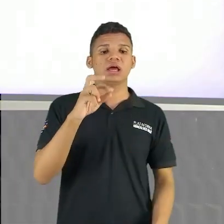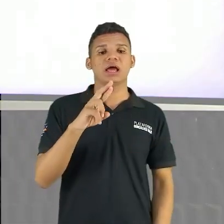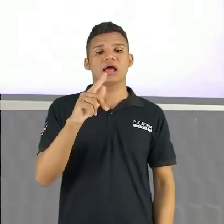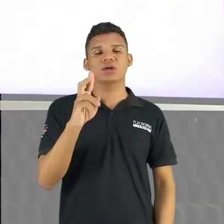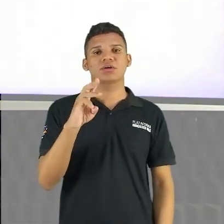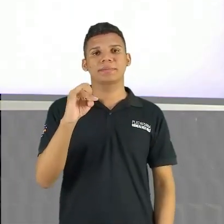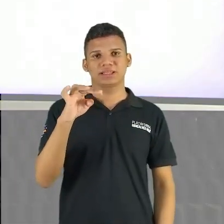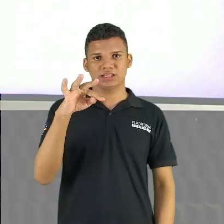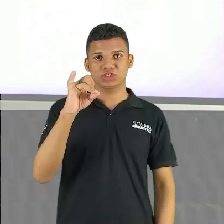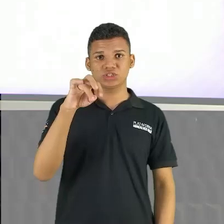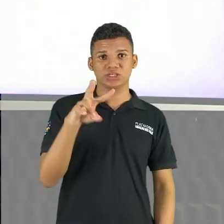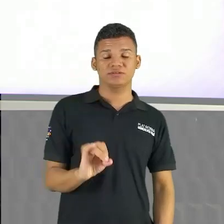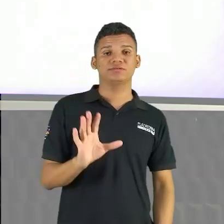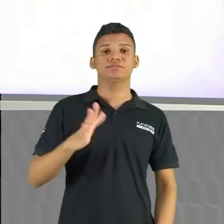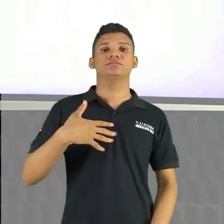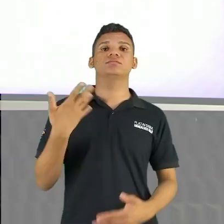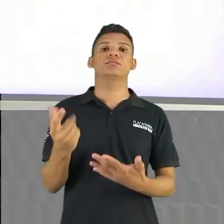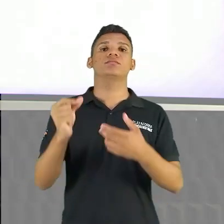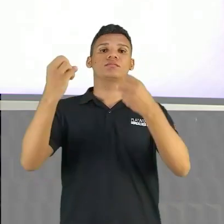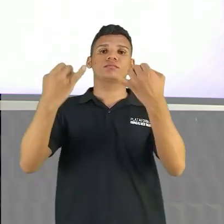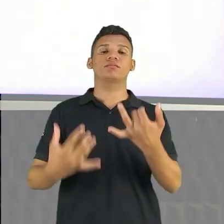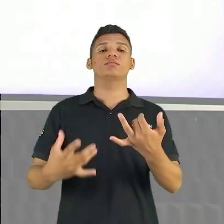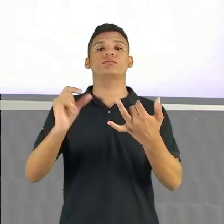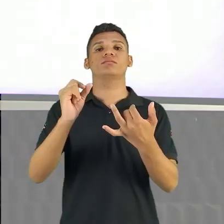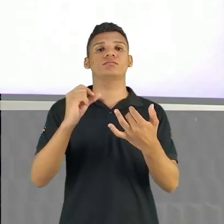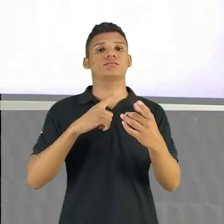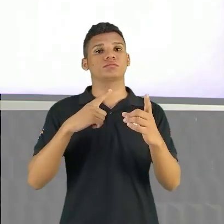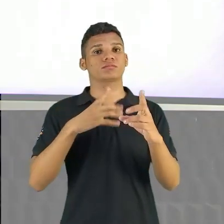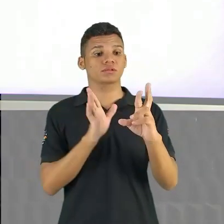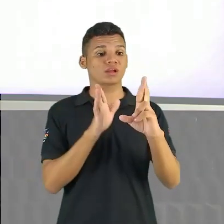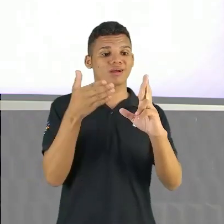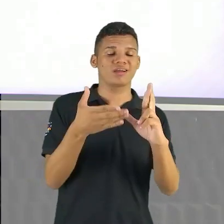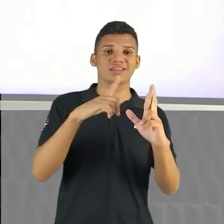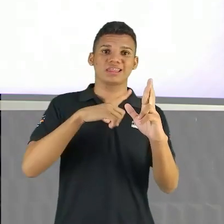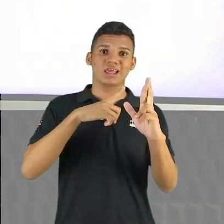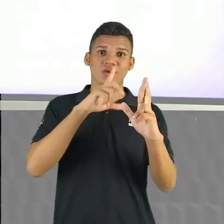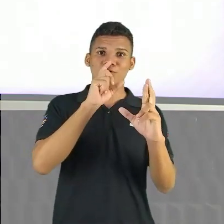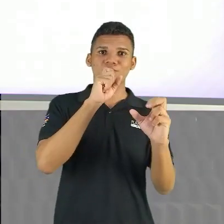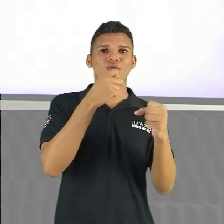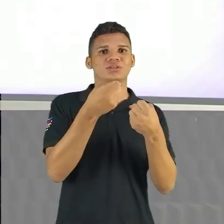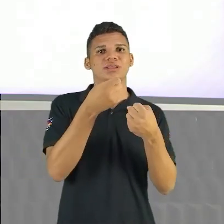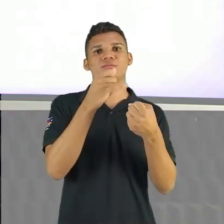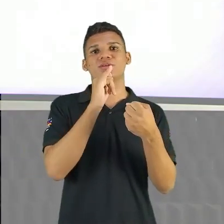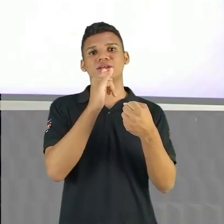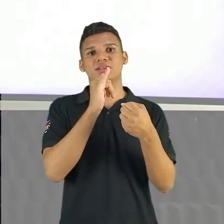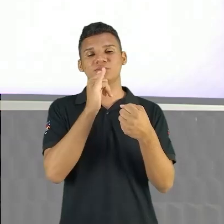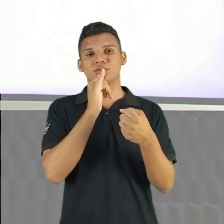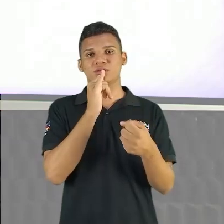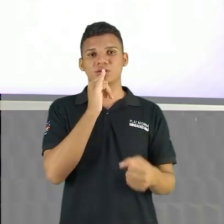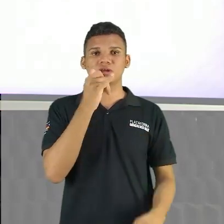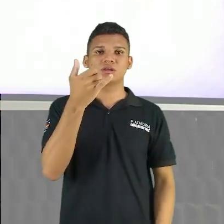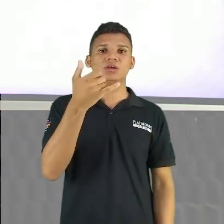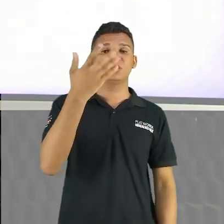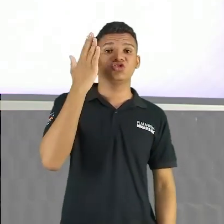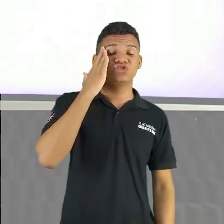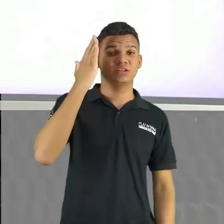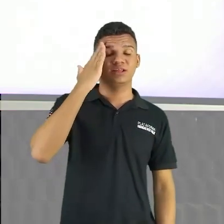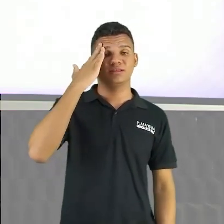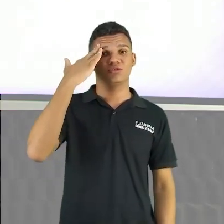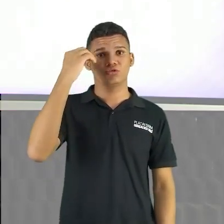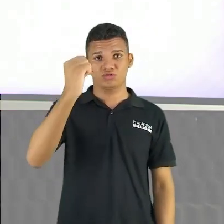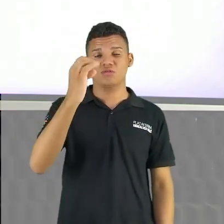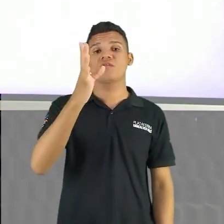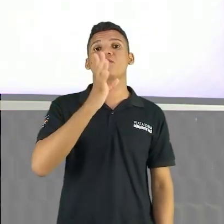vez está diretamente relacionado ao seu poder de persuasão ao seu poder de convencimento